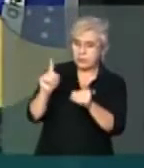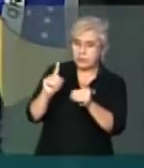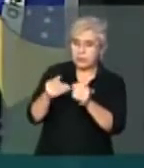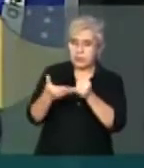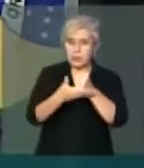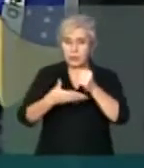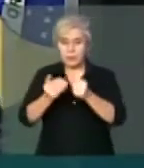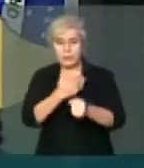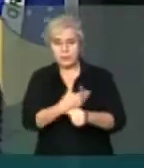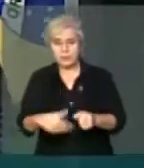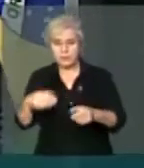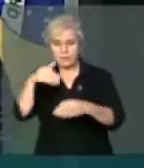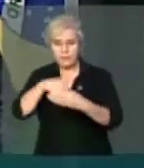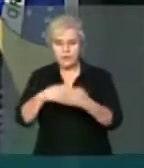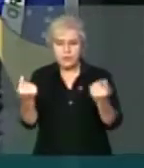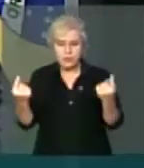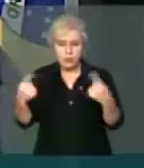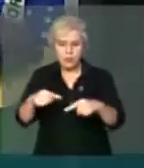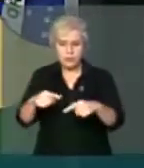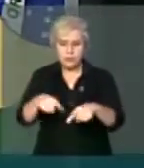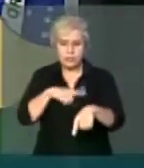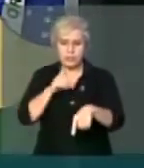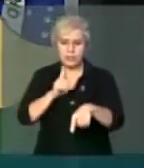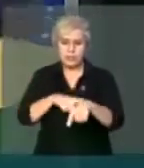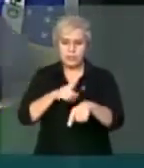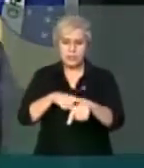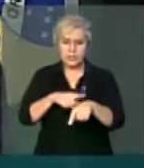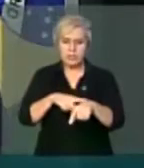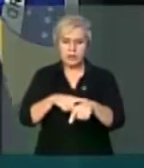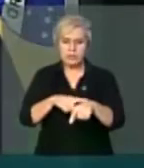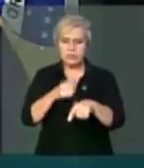contra. Quando é para pegar uma canga.